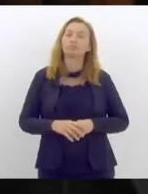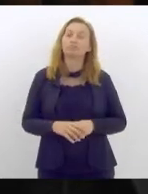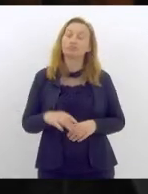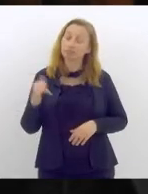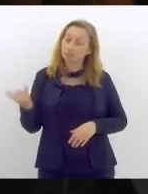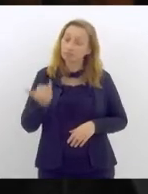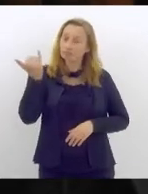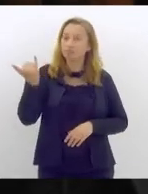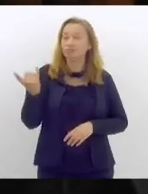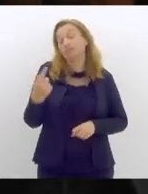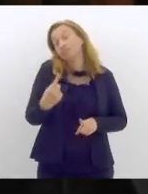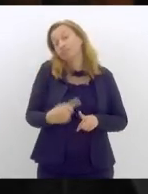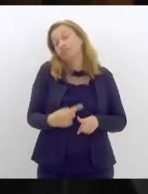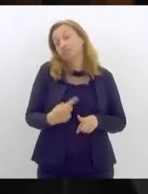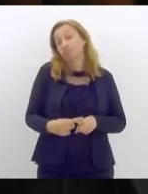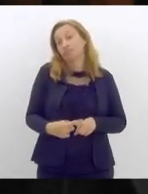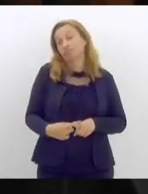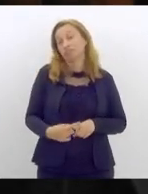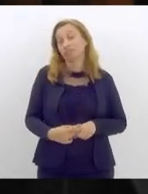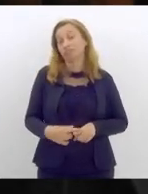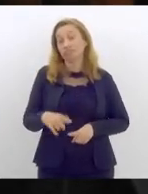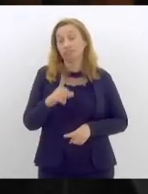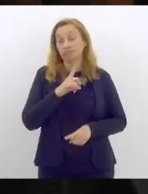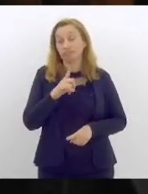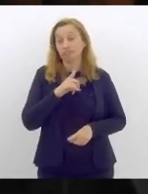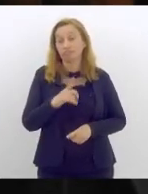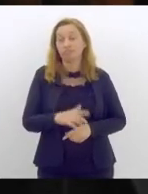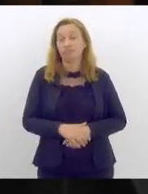né porque se nós temos